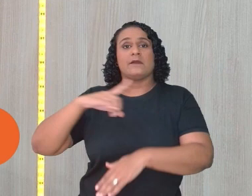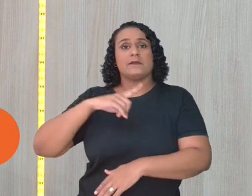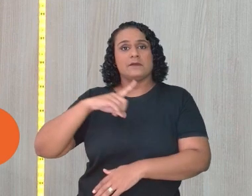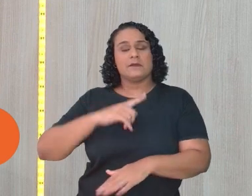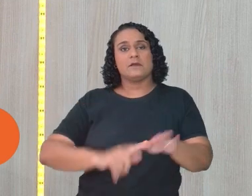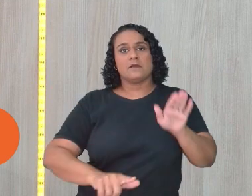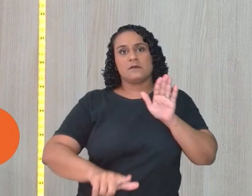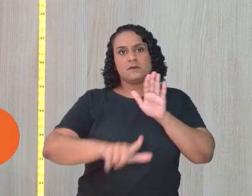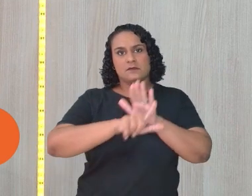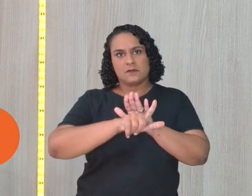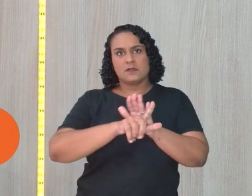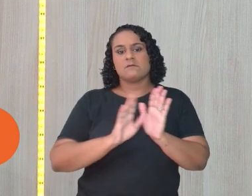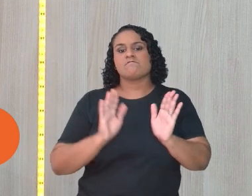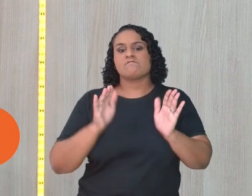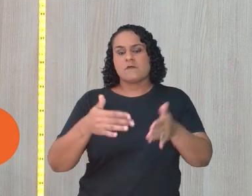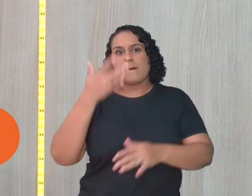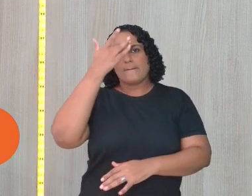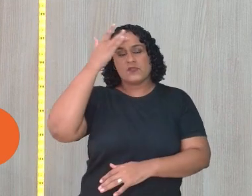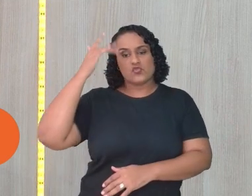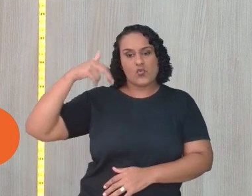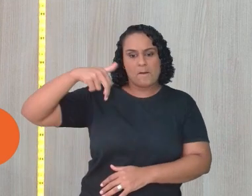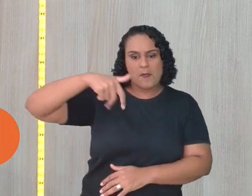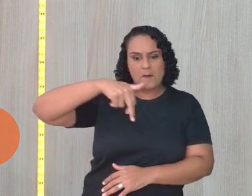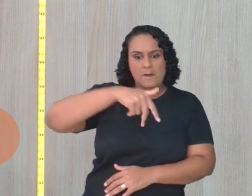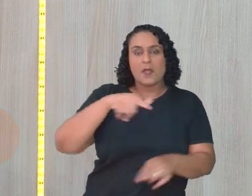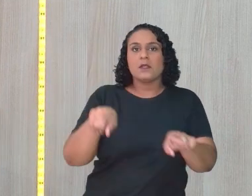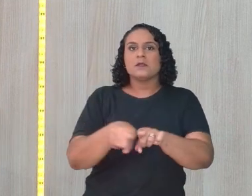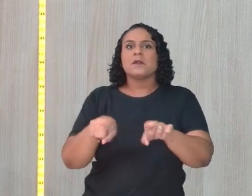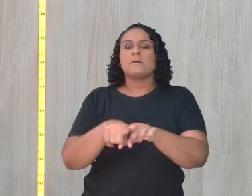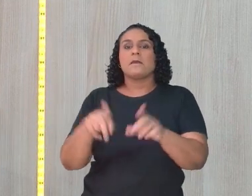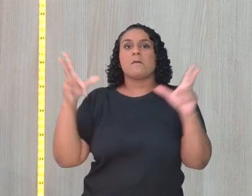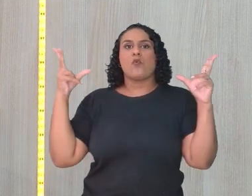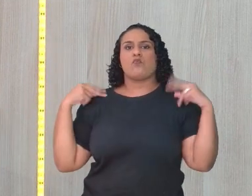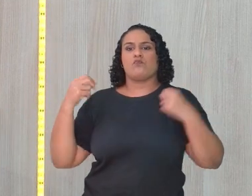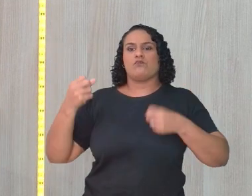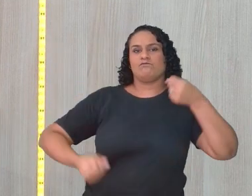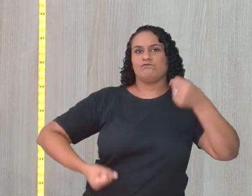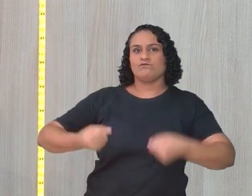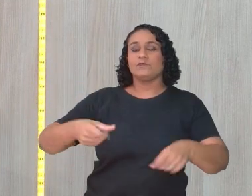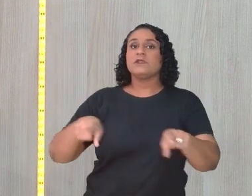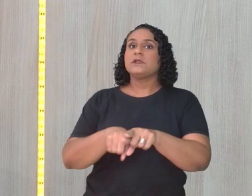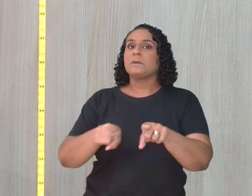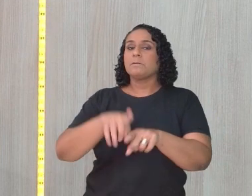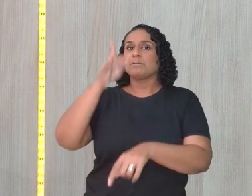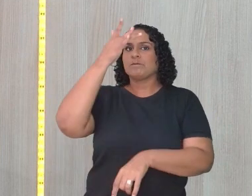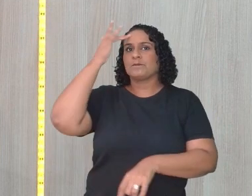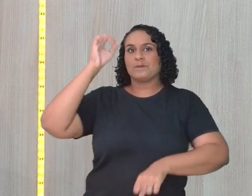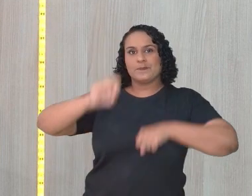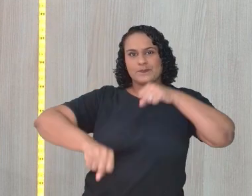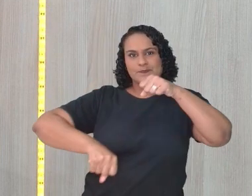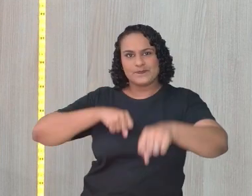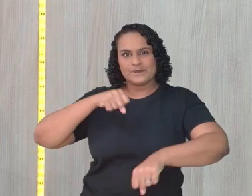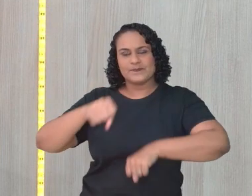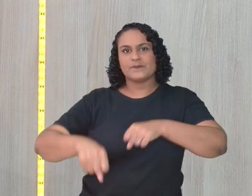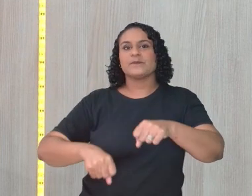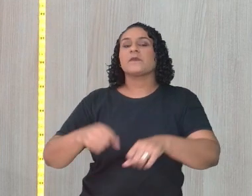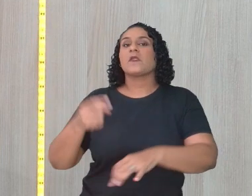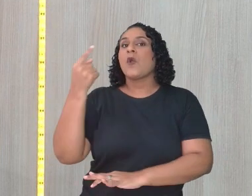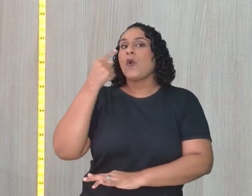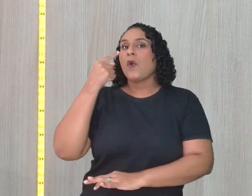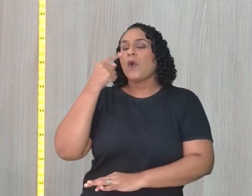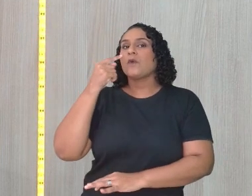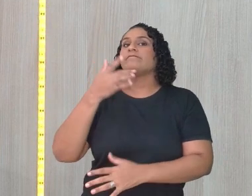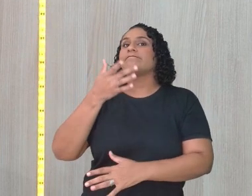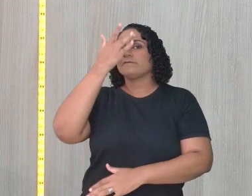as leis para pedestre e as leis para o motorista e também para o ciclista. Então, vou chamar a atenção aqui a questão do